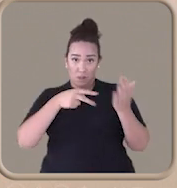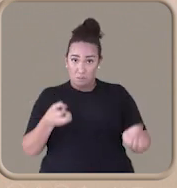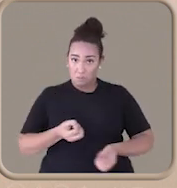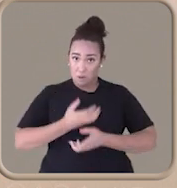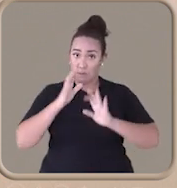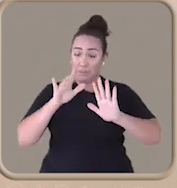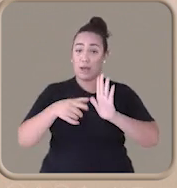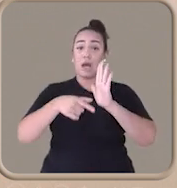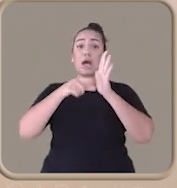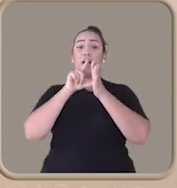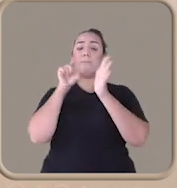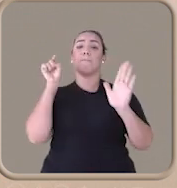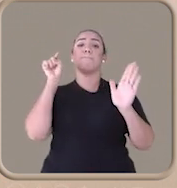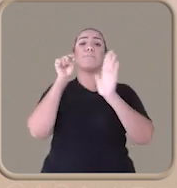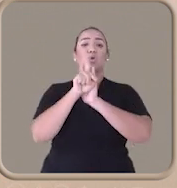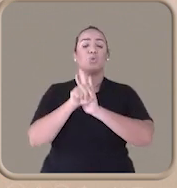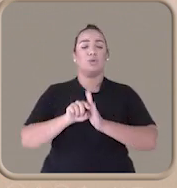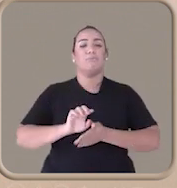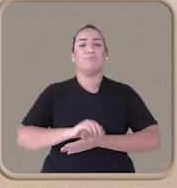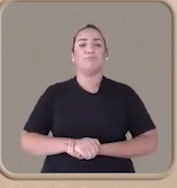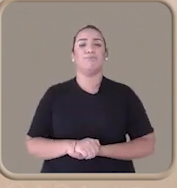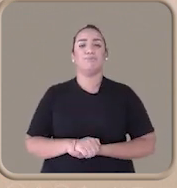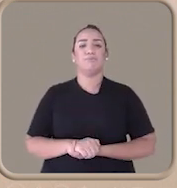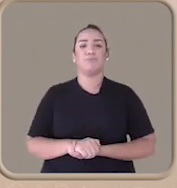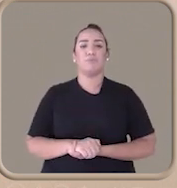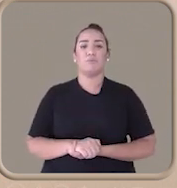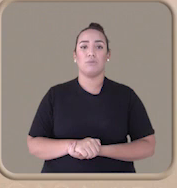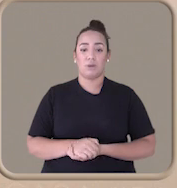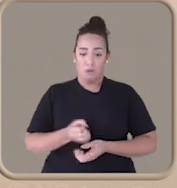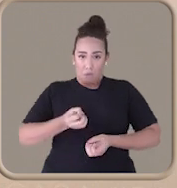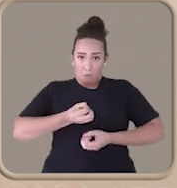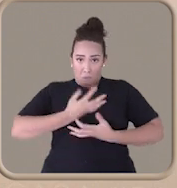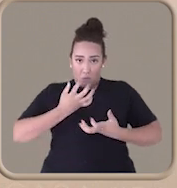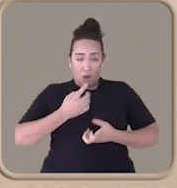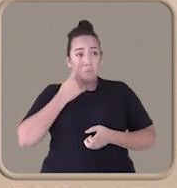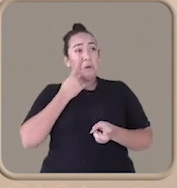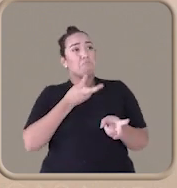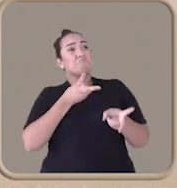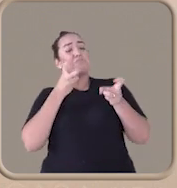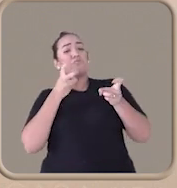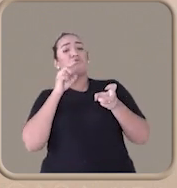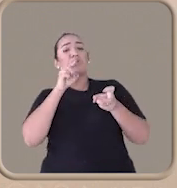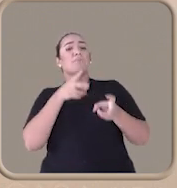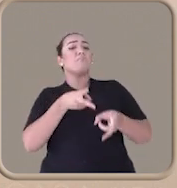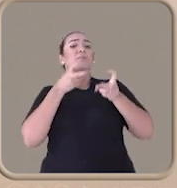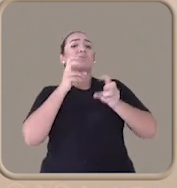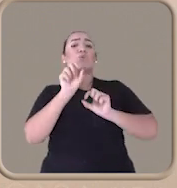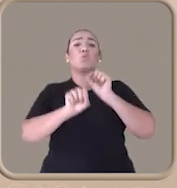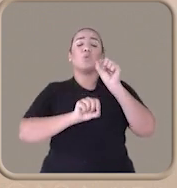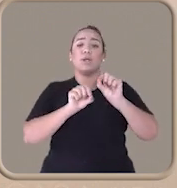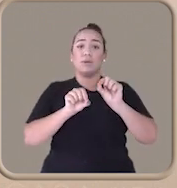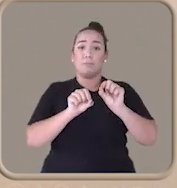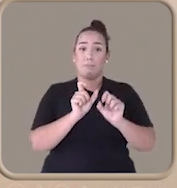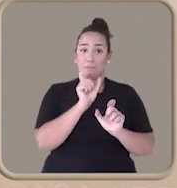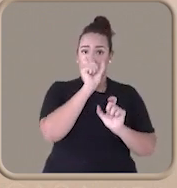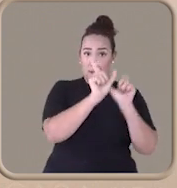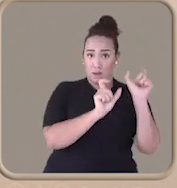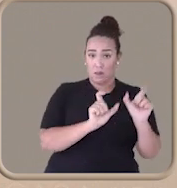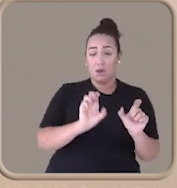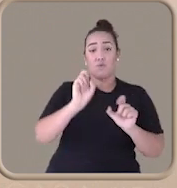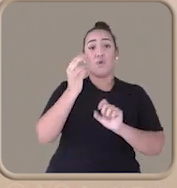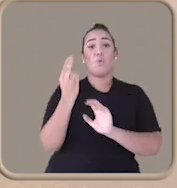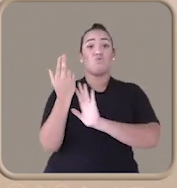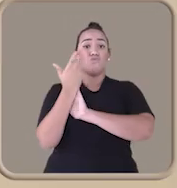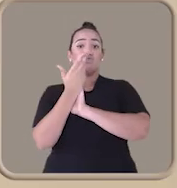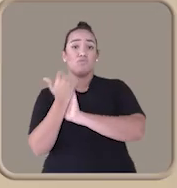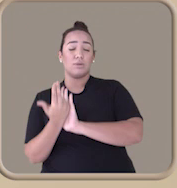uma pergunta. Vamos lá? Quando você olhou para o poema, o que você viu primeiro? As palavras ou o